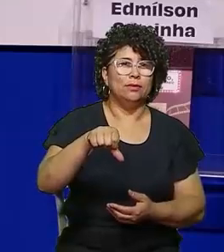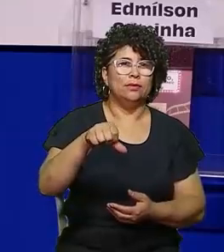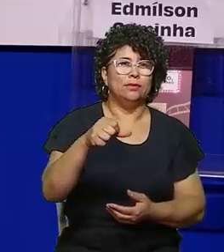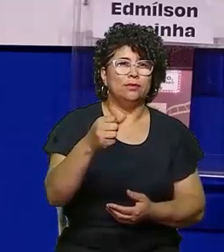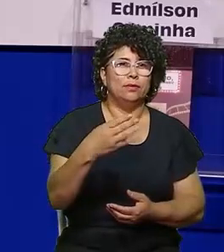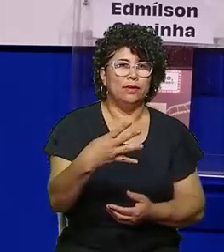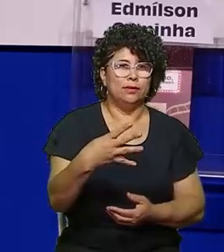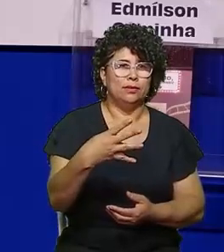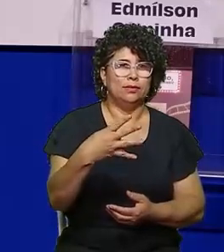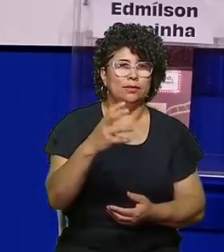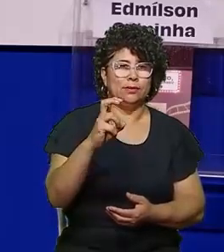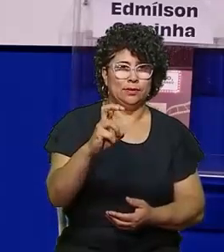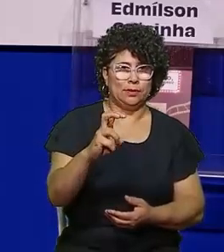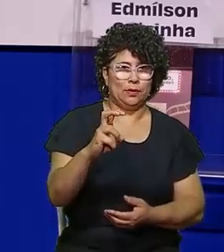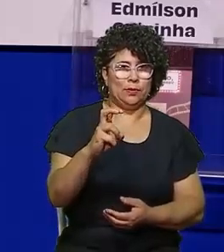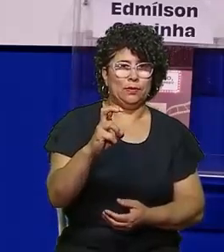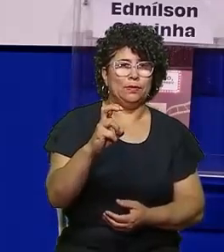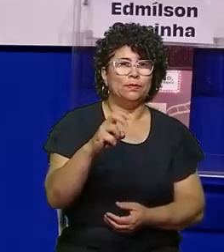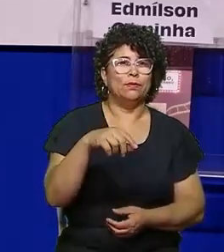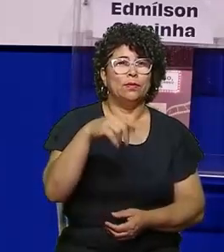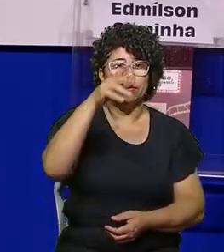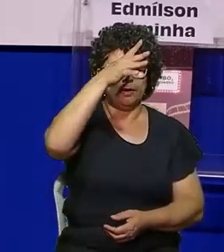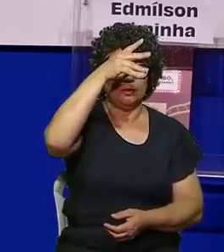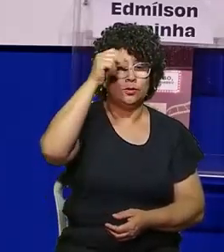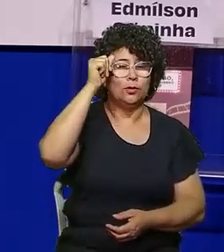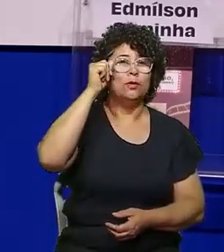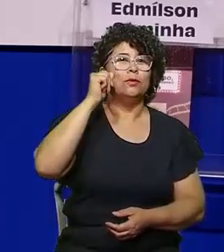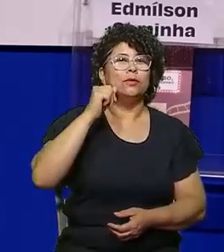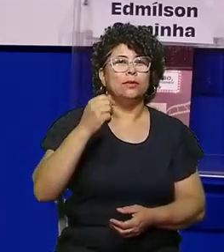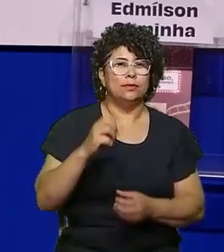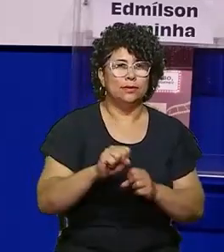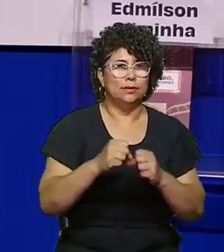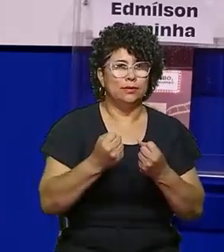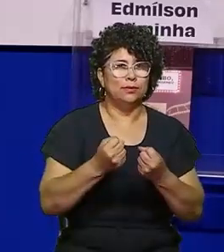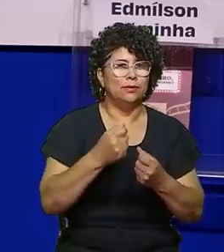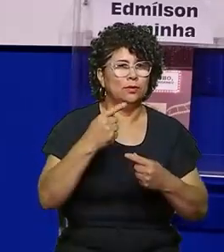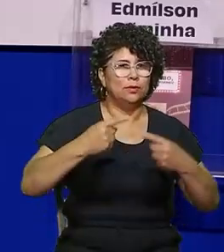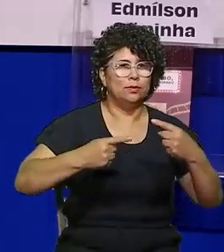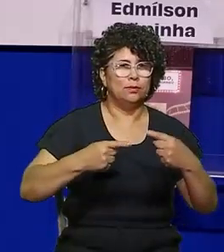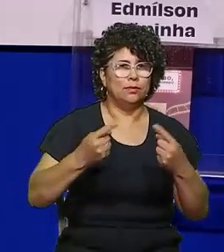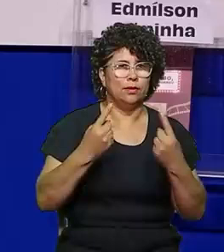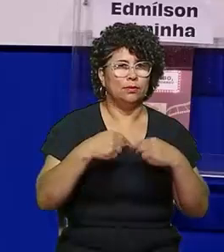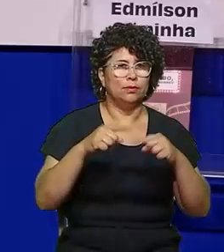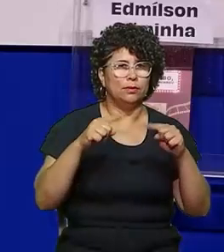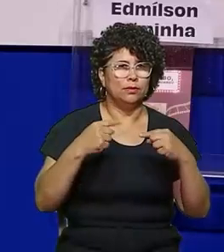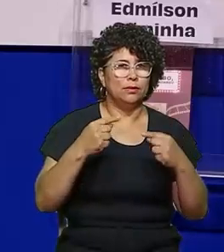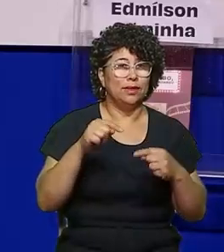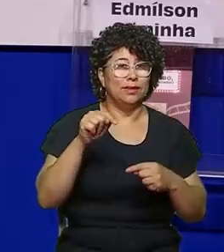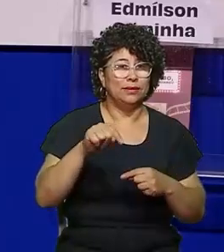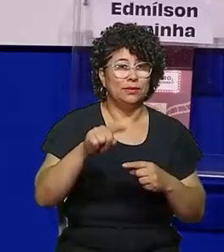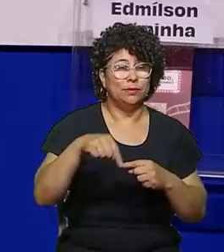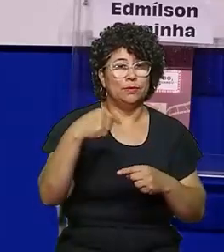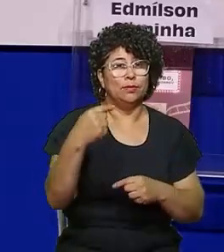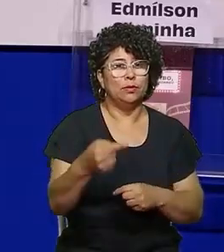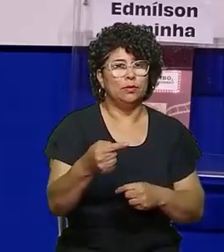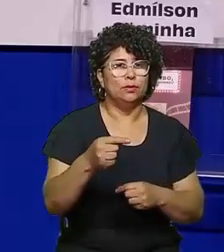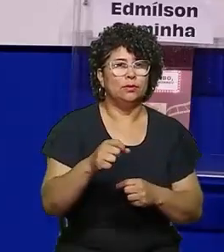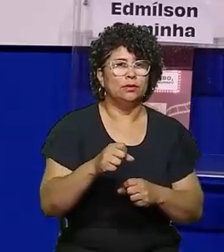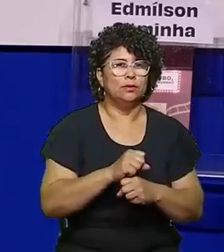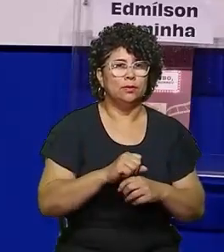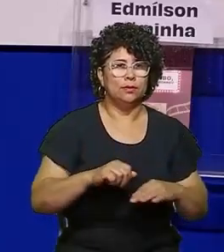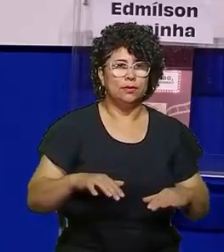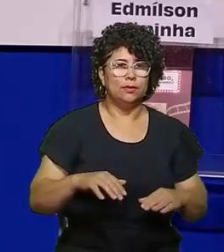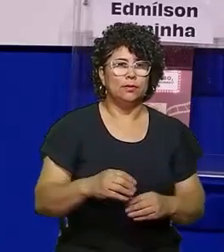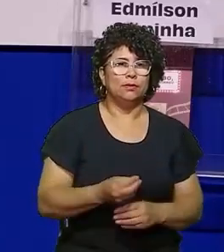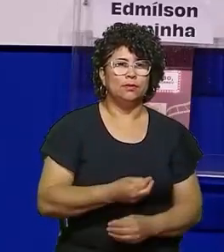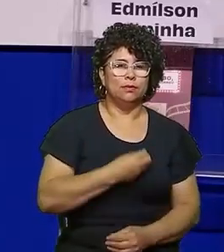acolhida do público e da crítica, não teve nenhuma edição autônoma. Só veio a sair depois, incorporado a volumes de poesia